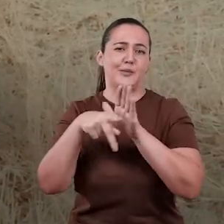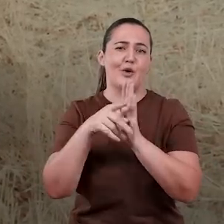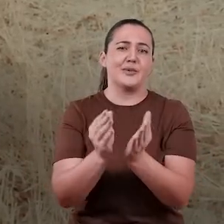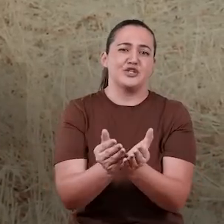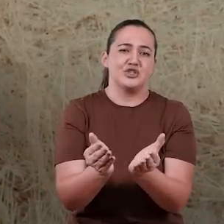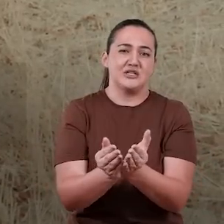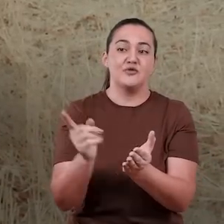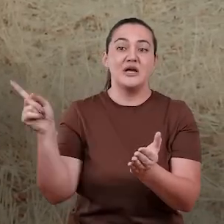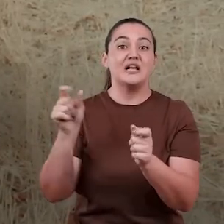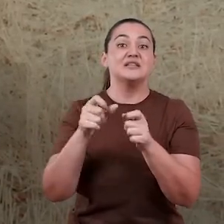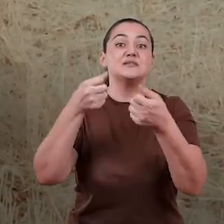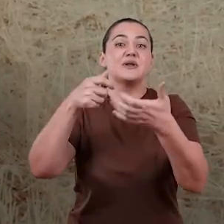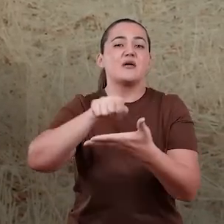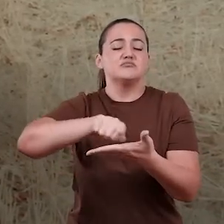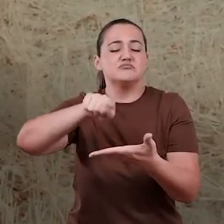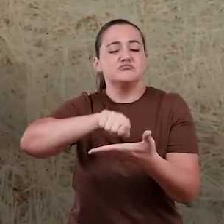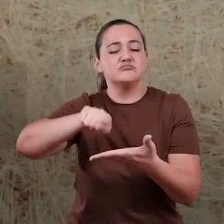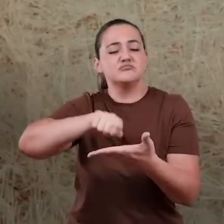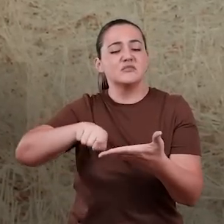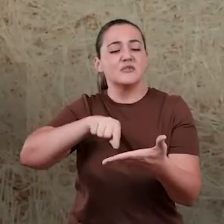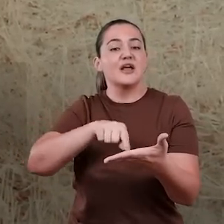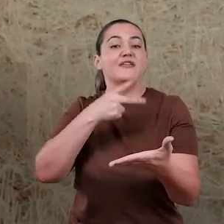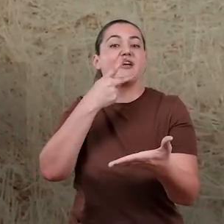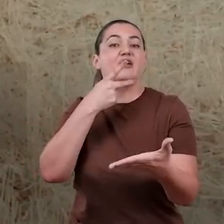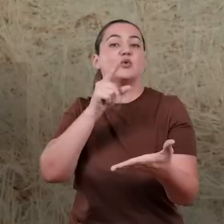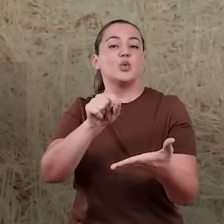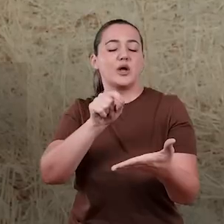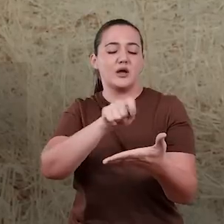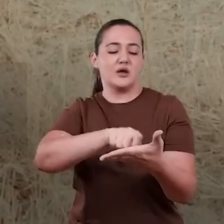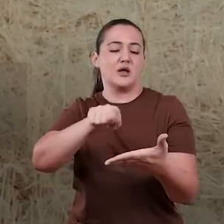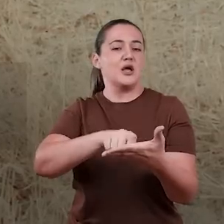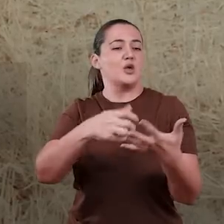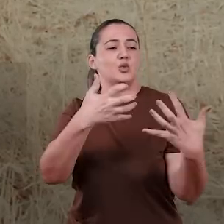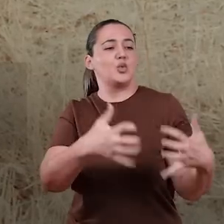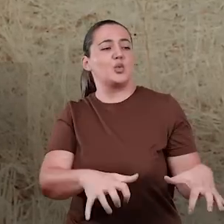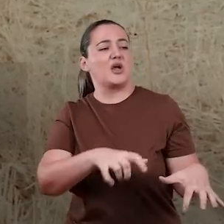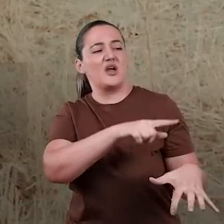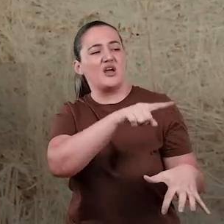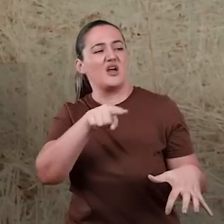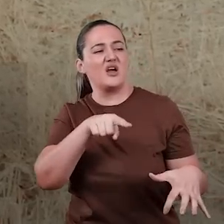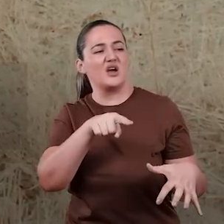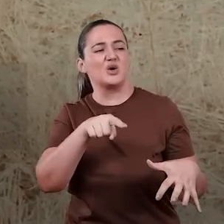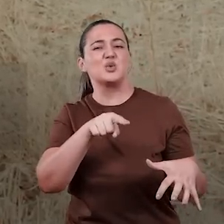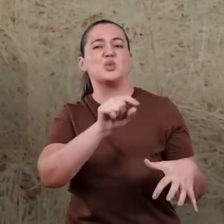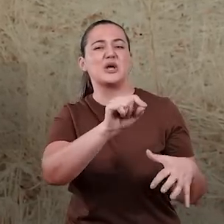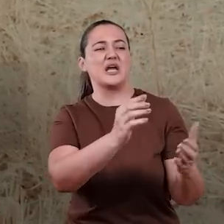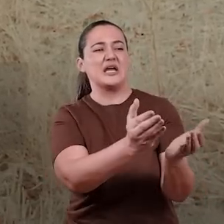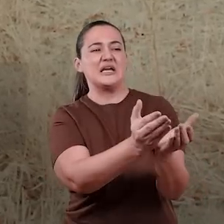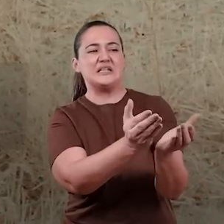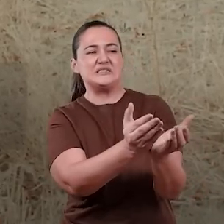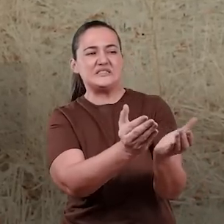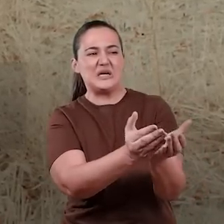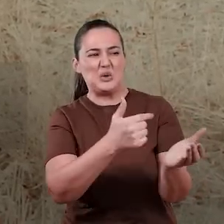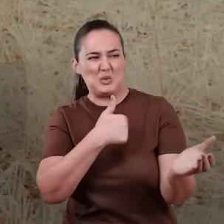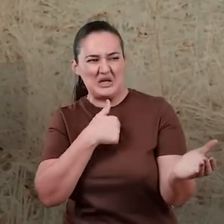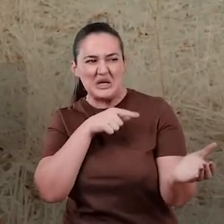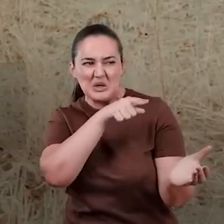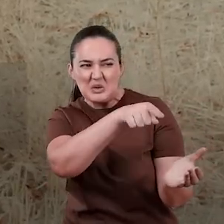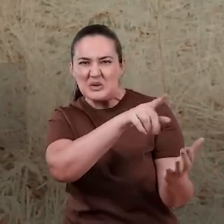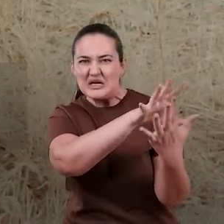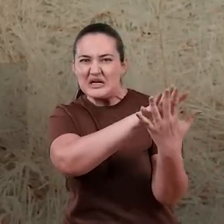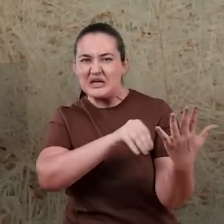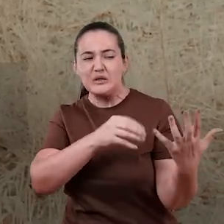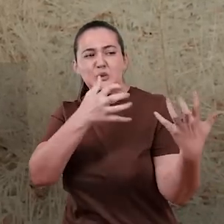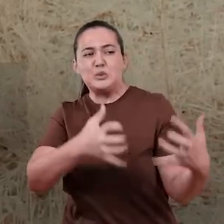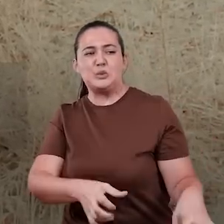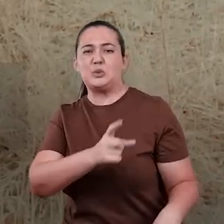meditações ele dizia que uma das coisas que faziam com que ele não aceitasse a mensagem cristã era o engodo, como ele dizia,